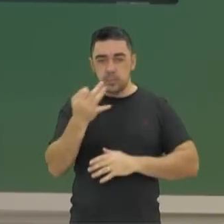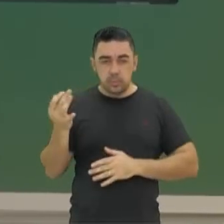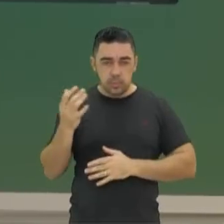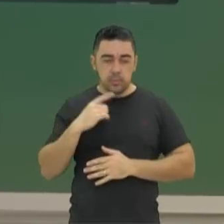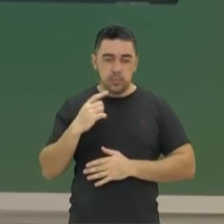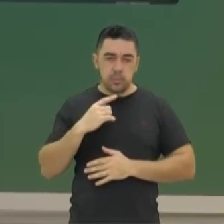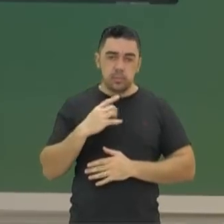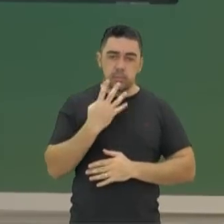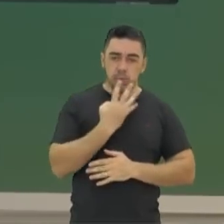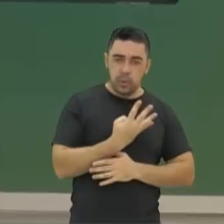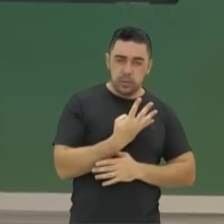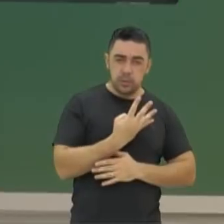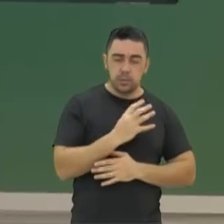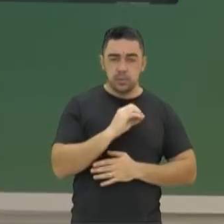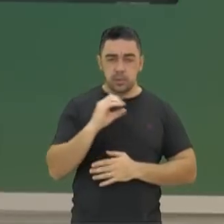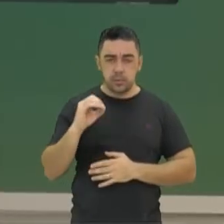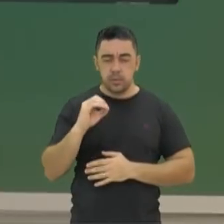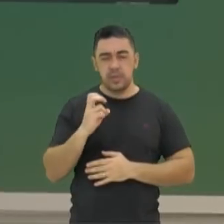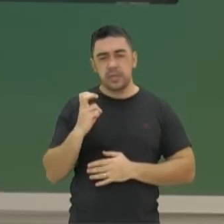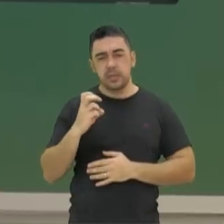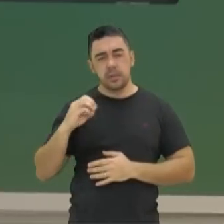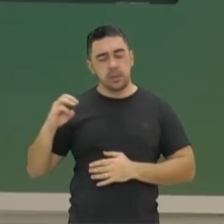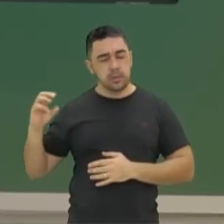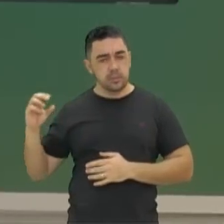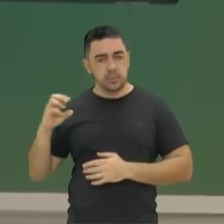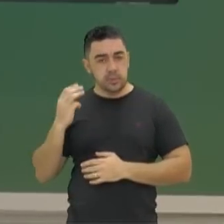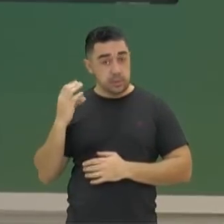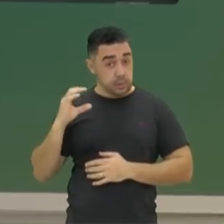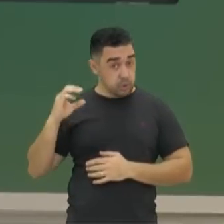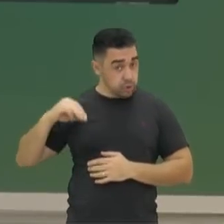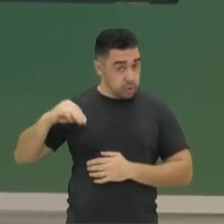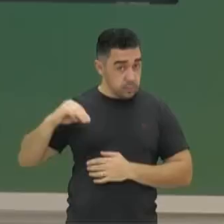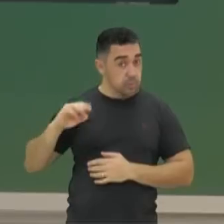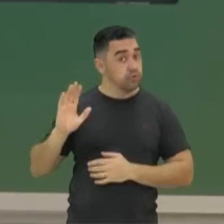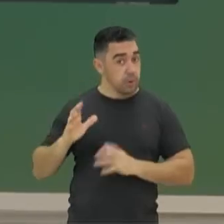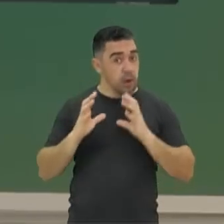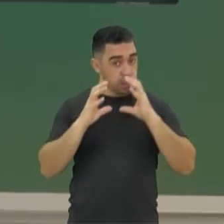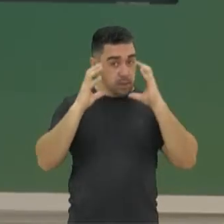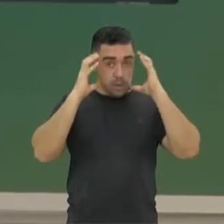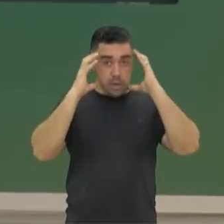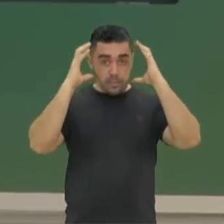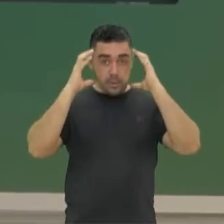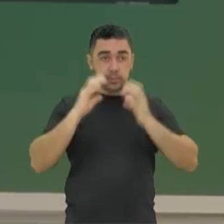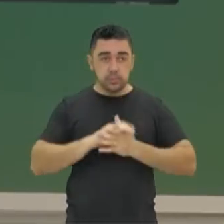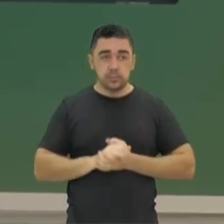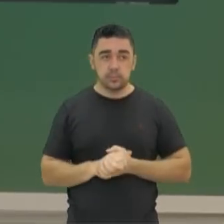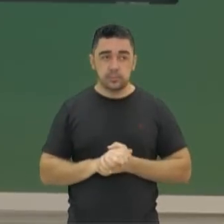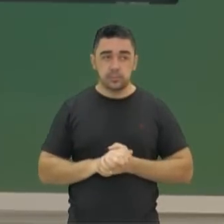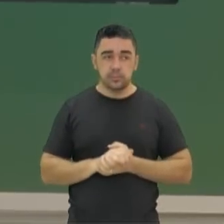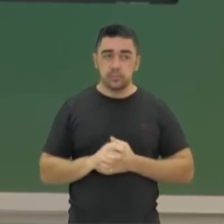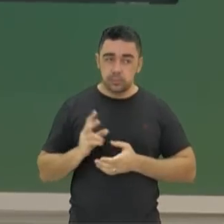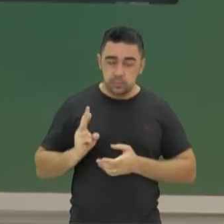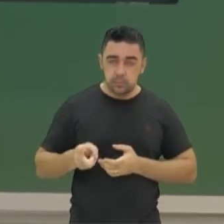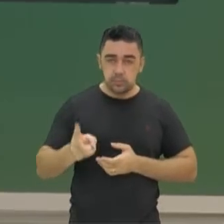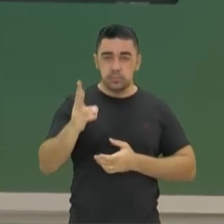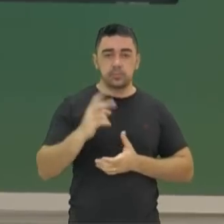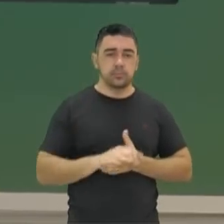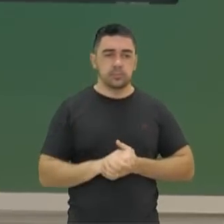de 400 a 500 centímetros cúbicos, tá? Já é um crânio considerável, vamos dizer assim. Continuando